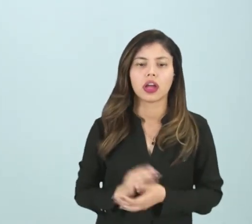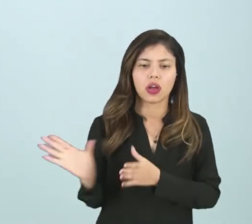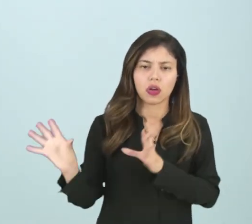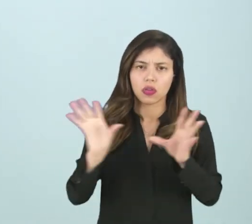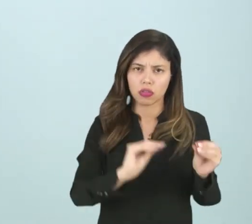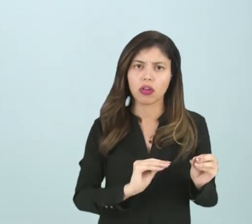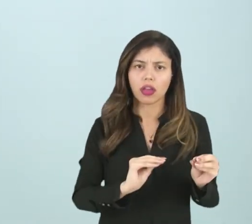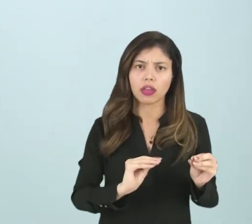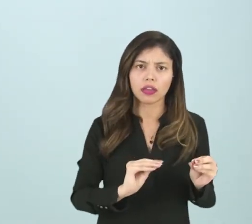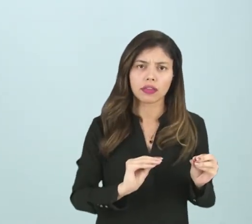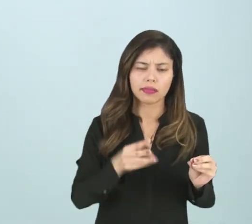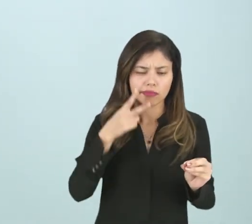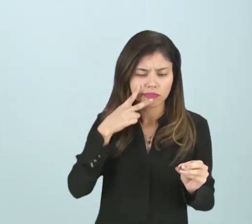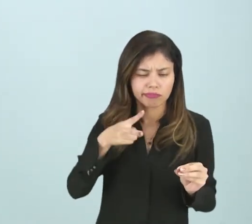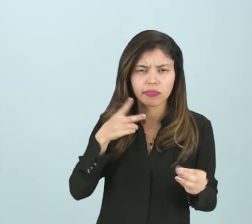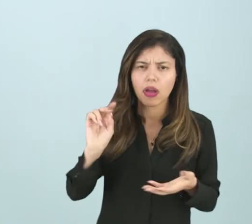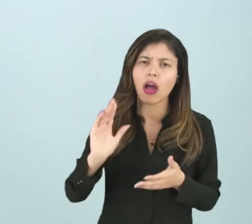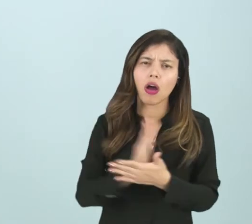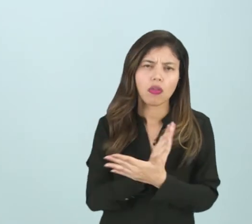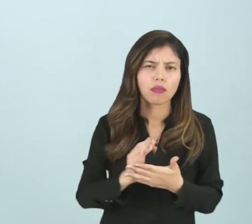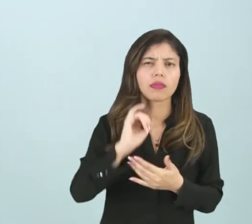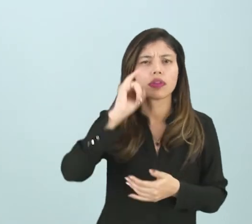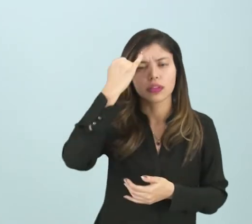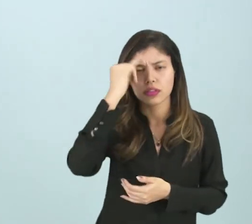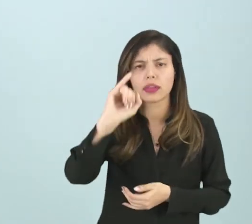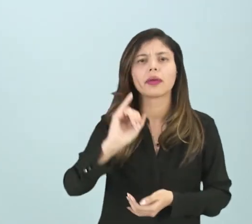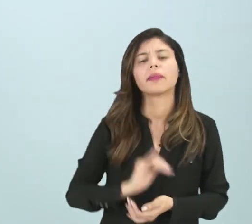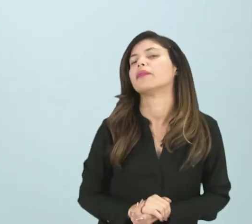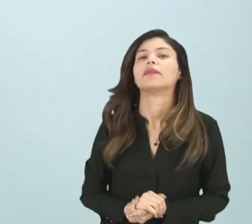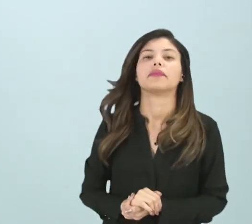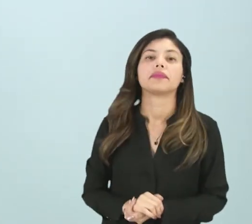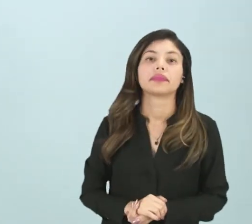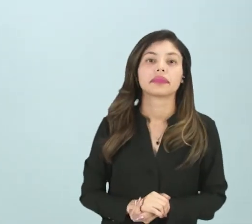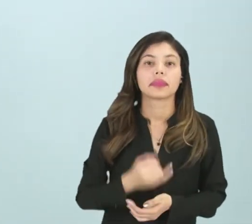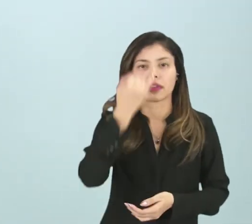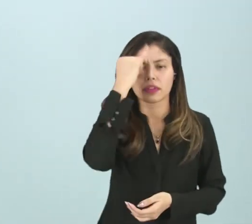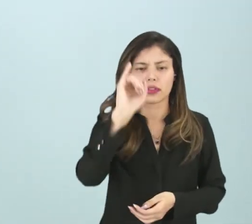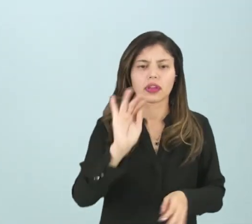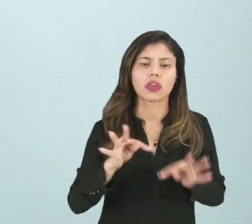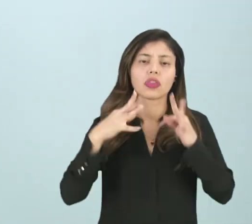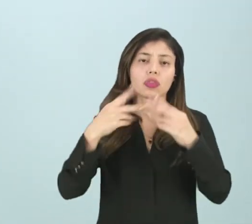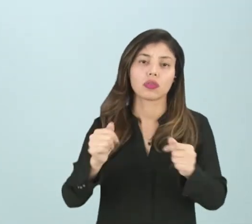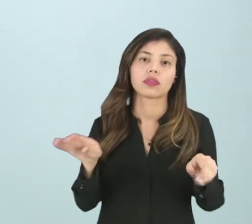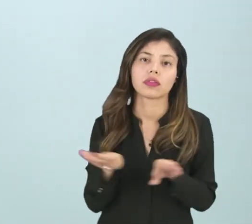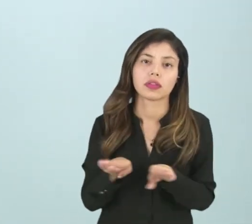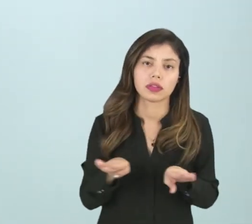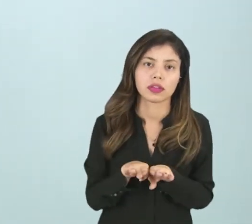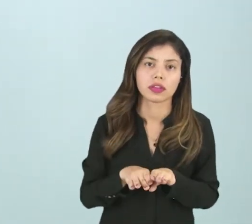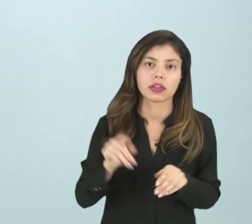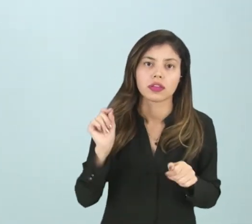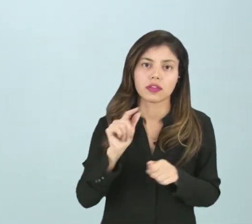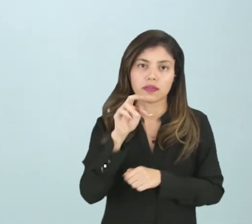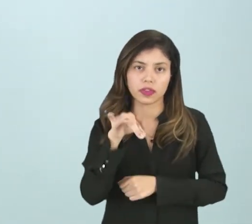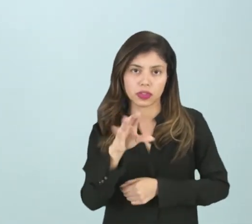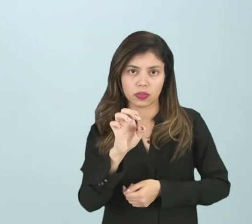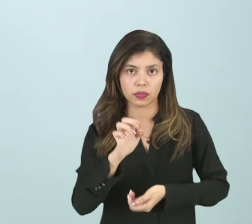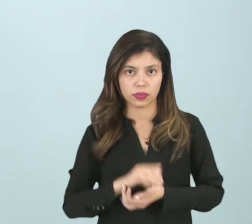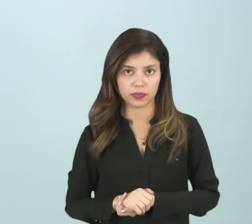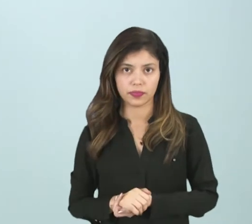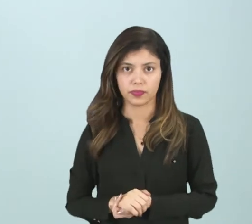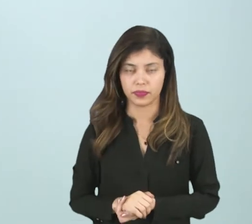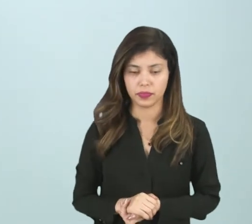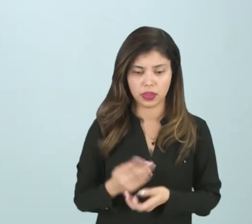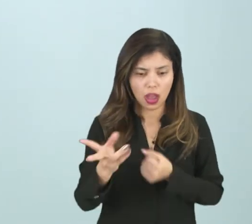colocasse assim em suspeito algumas ideias. E disse o seguinte, que essas ideias, tudo que a gente tem sobre as coisas são fenômenos, são coisas que a gente